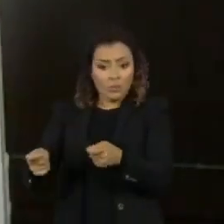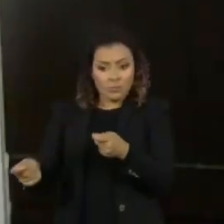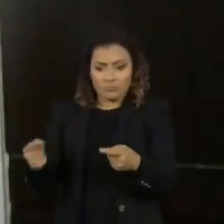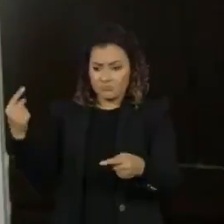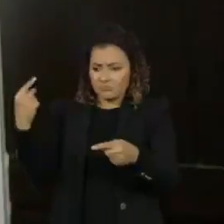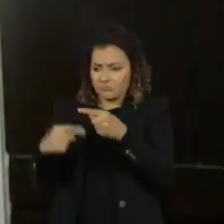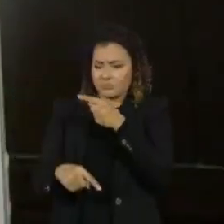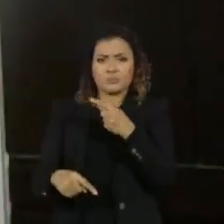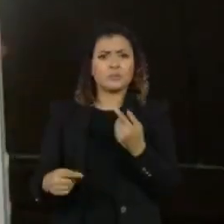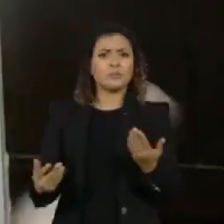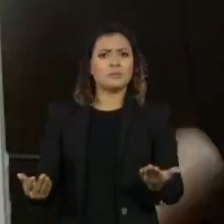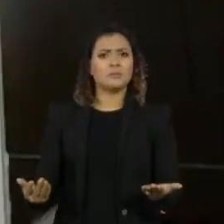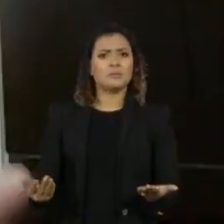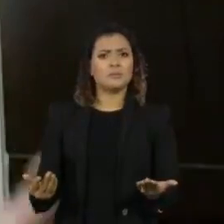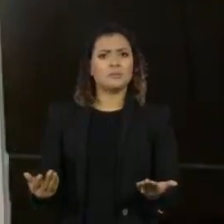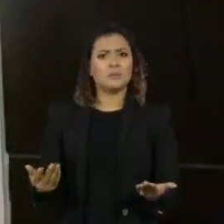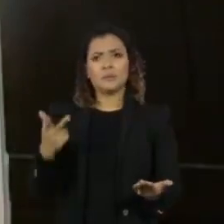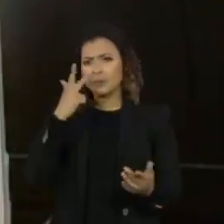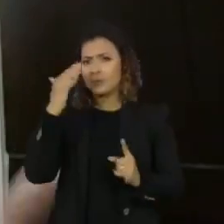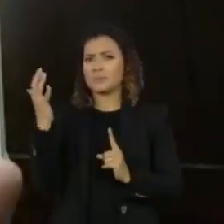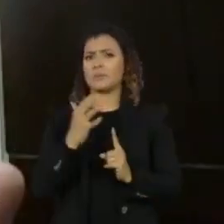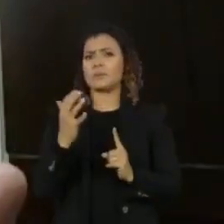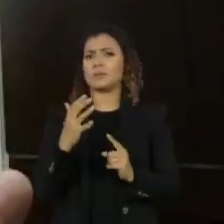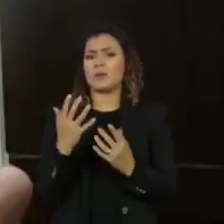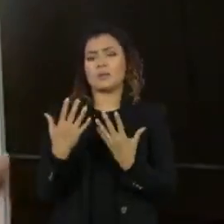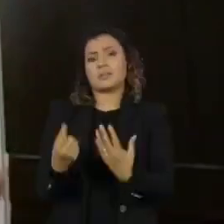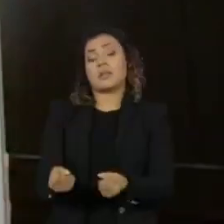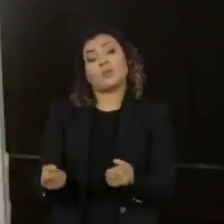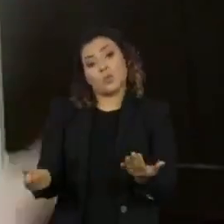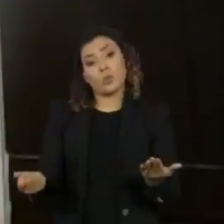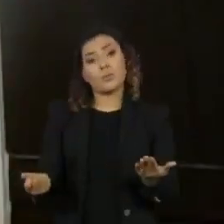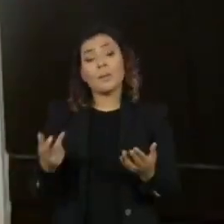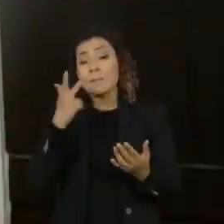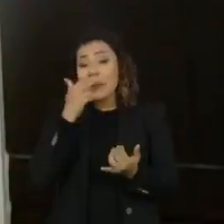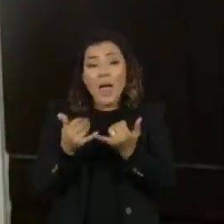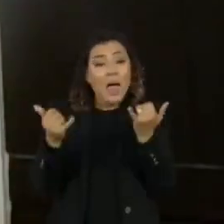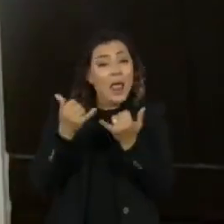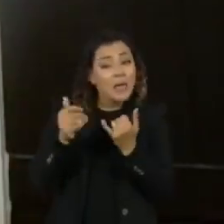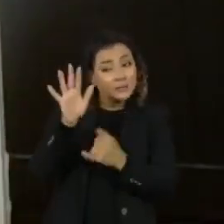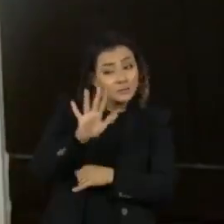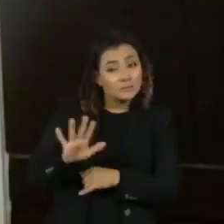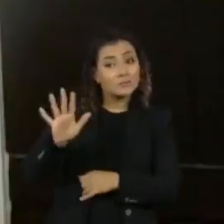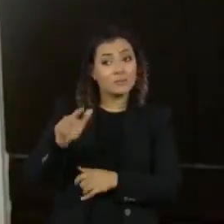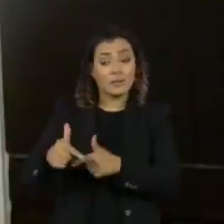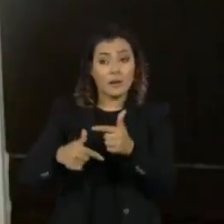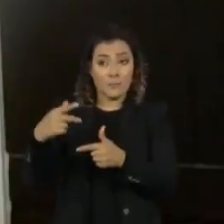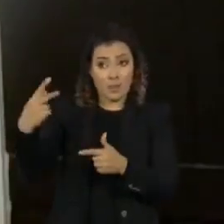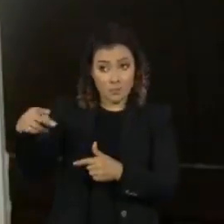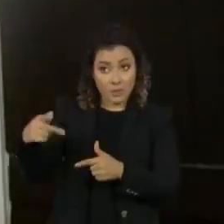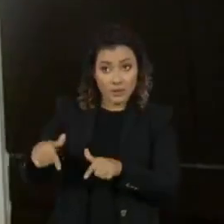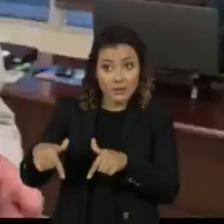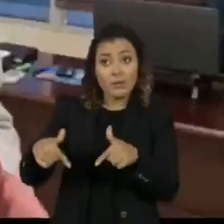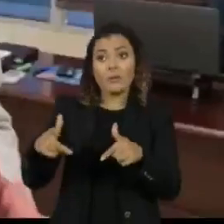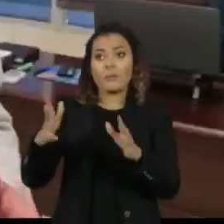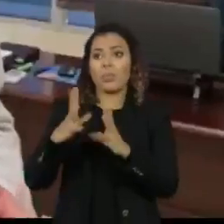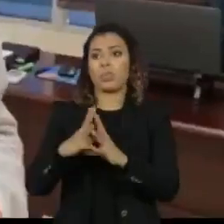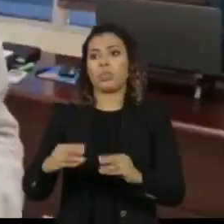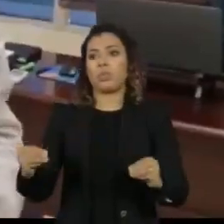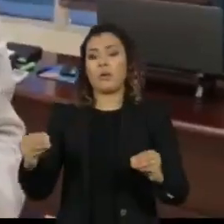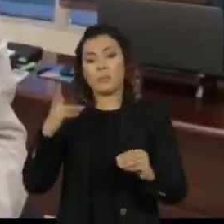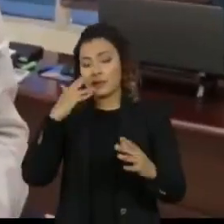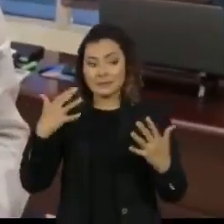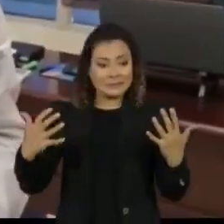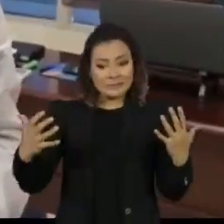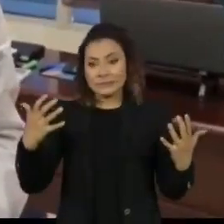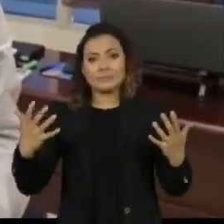governo, acaba cedendo às pressões. E é onde me parece que nessa gestão de Moisés ele se perdeu. Nesse